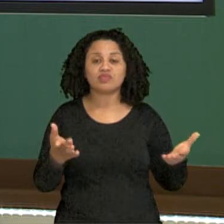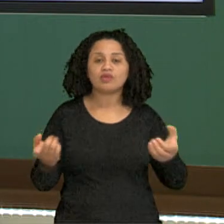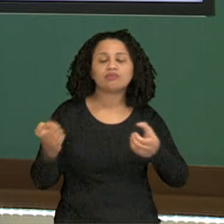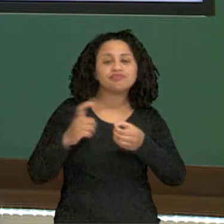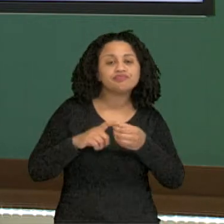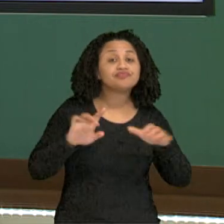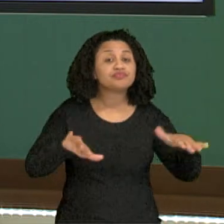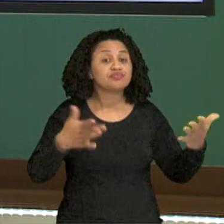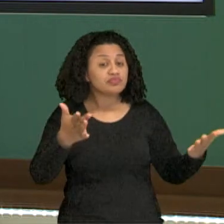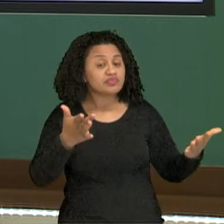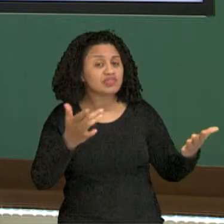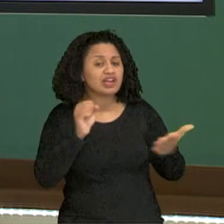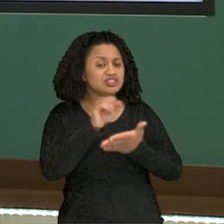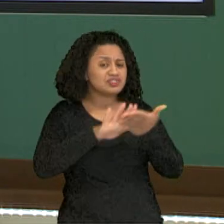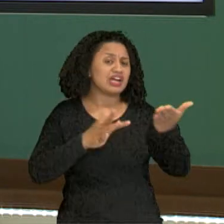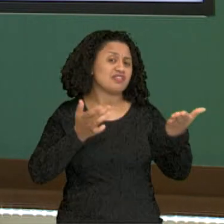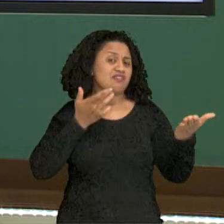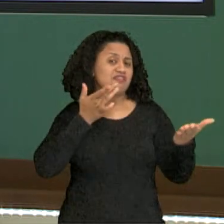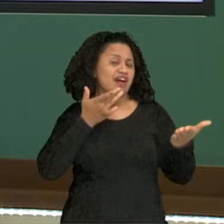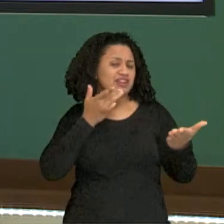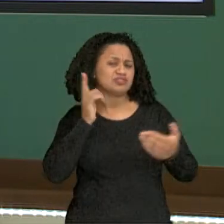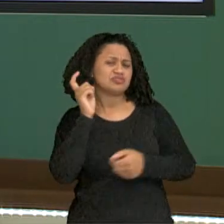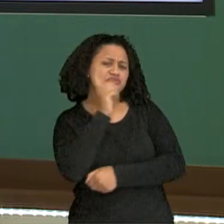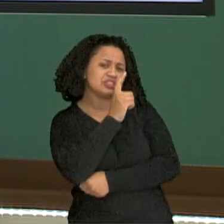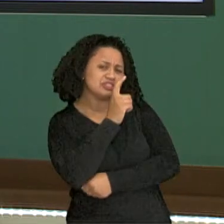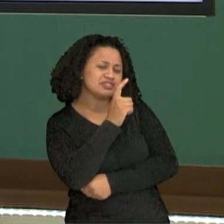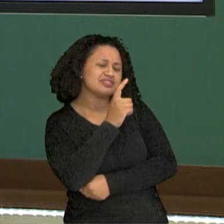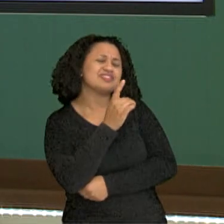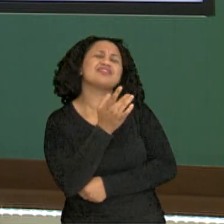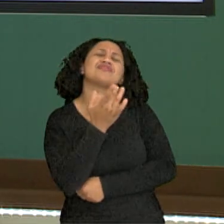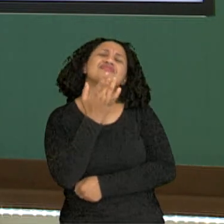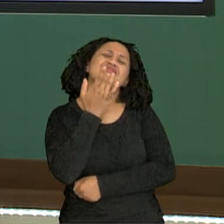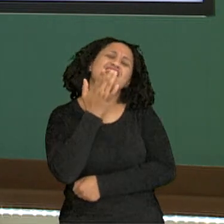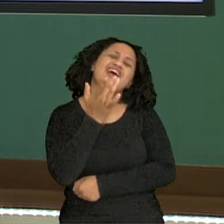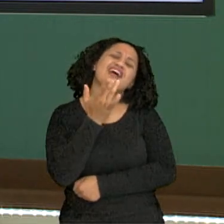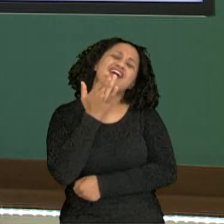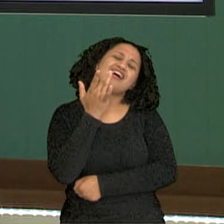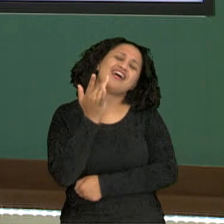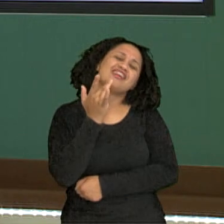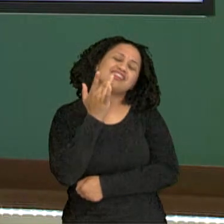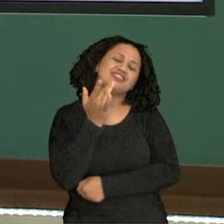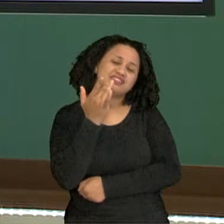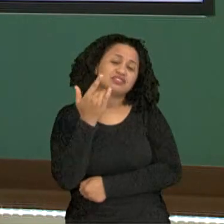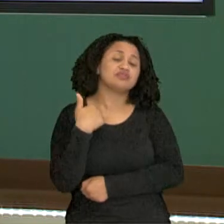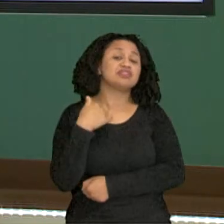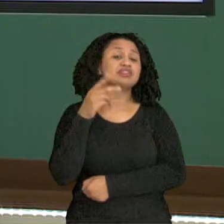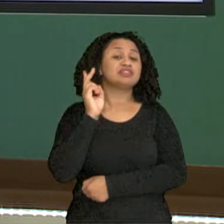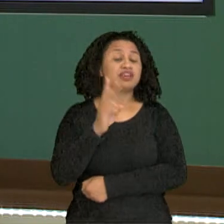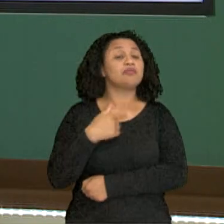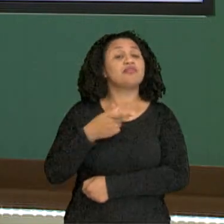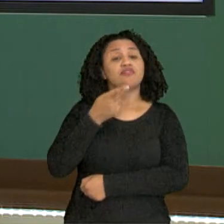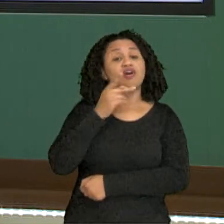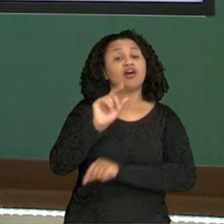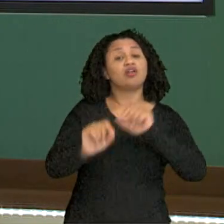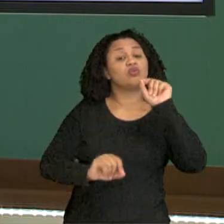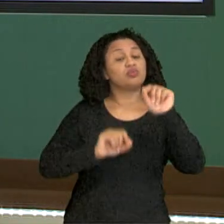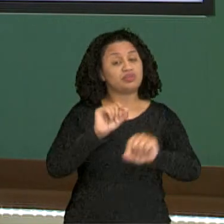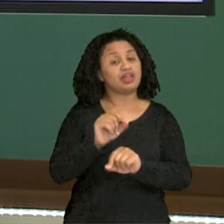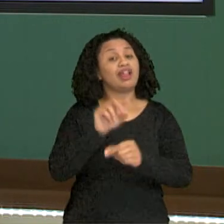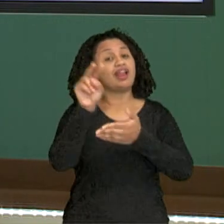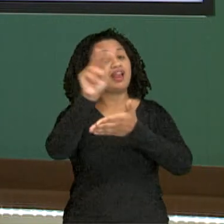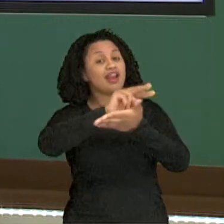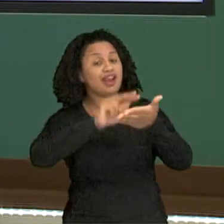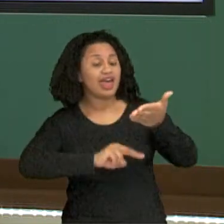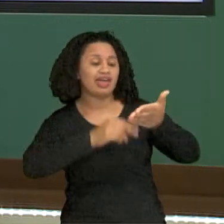Retornamos. E aí, será que essa atividade foi fácil ou foi difícil? Muito fácil. Toda vez eu falo para vocês,